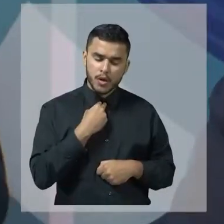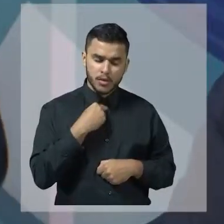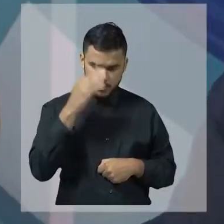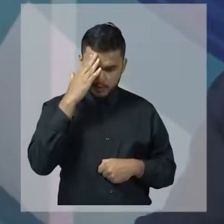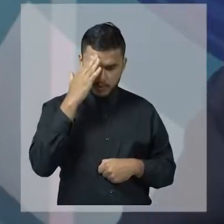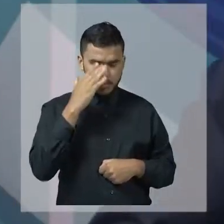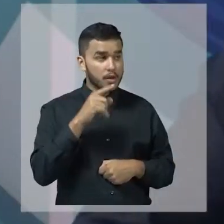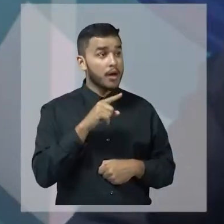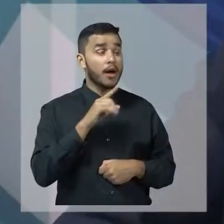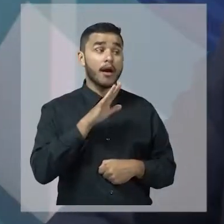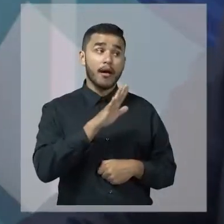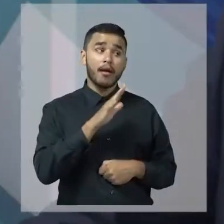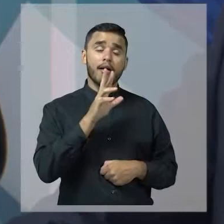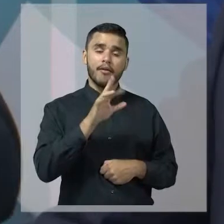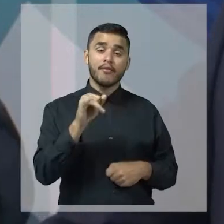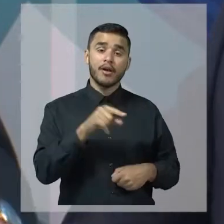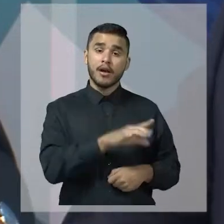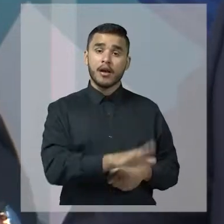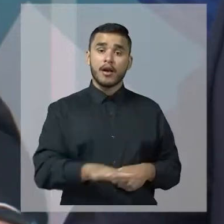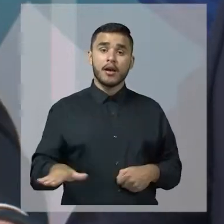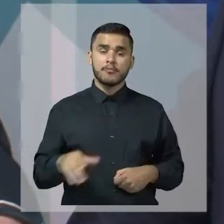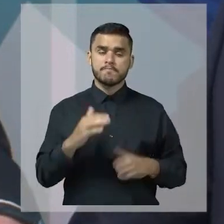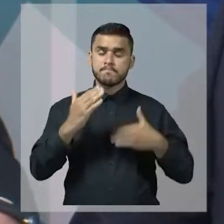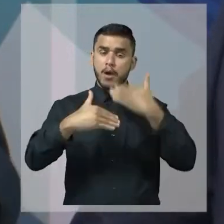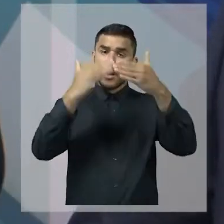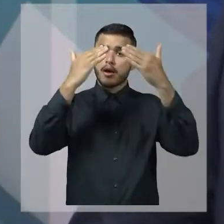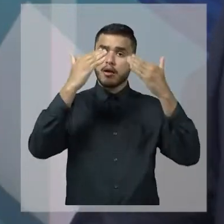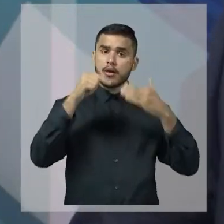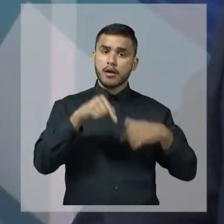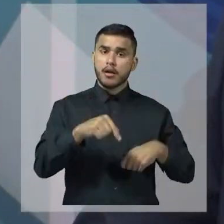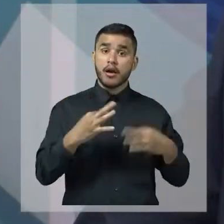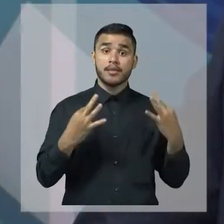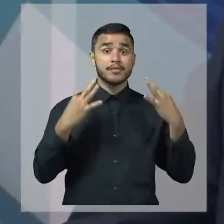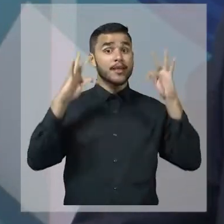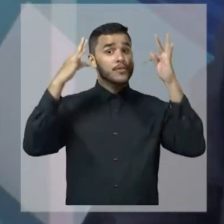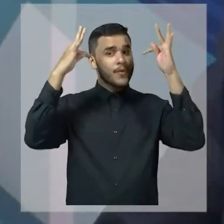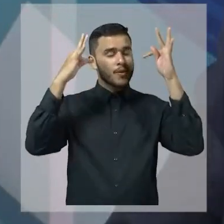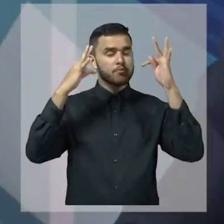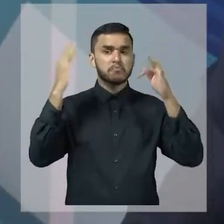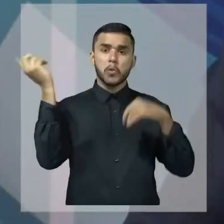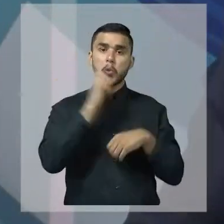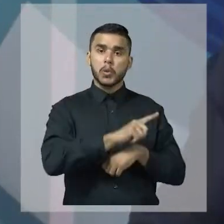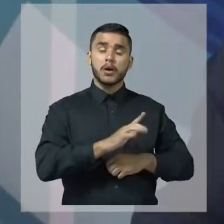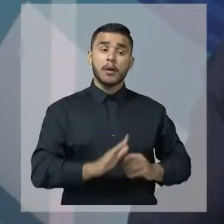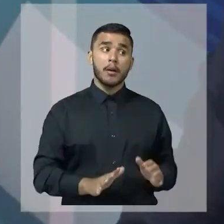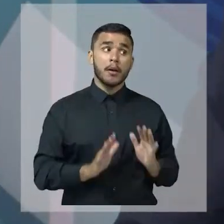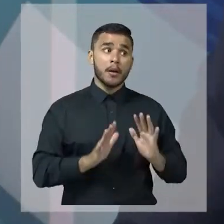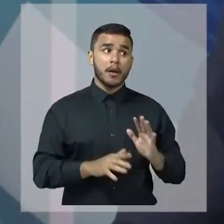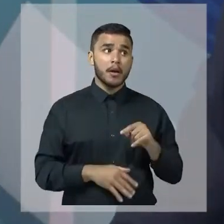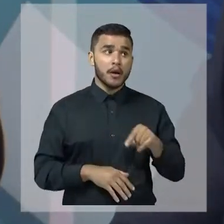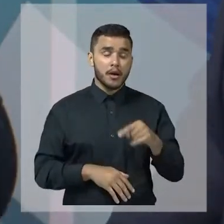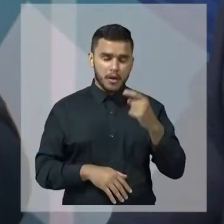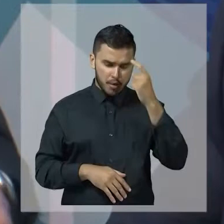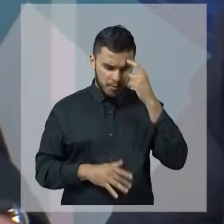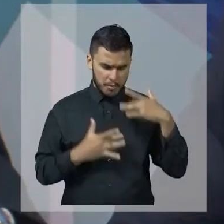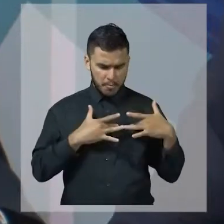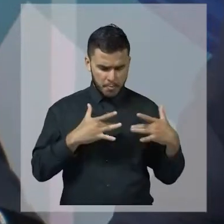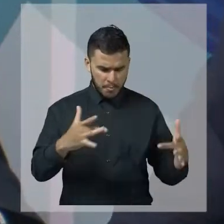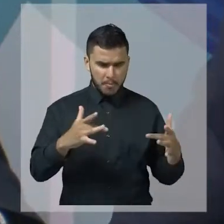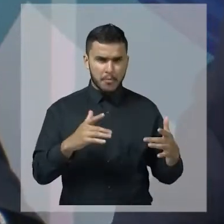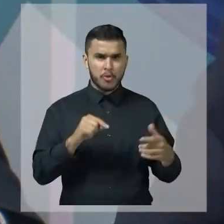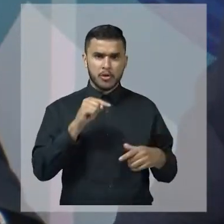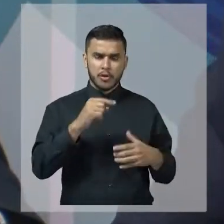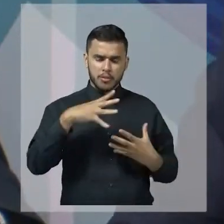especialistas dizem? As crianças estão ficando muito evoluídas sob o ponto de vista tecnológico, mas sob o ponto de vista de afetividade,